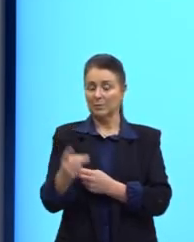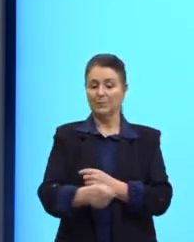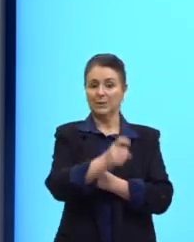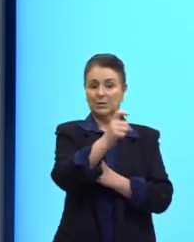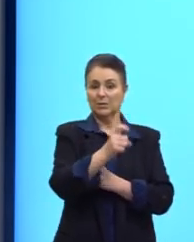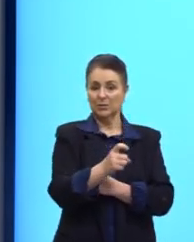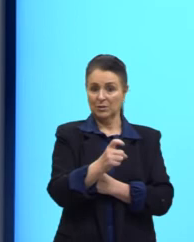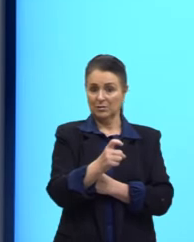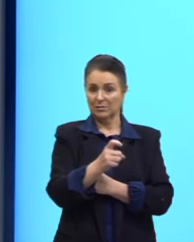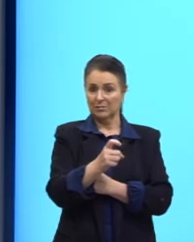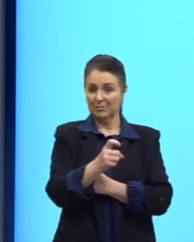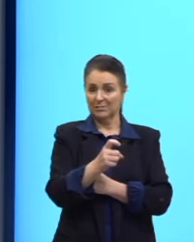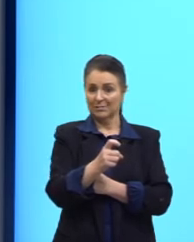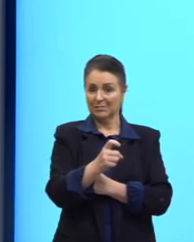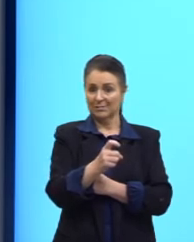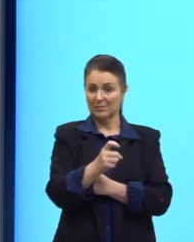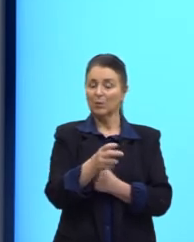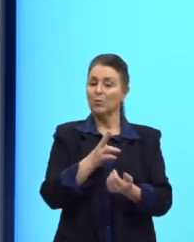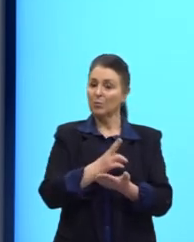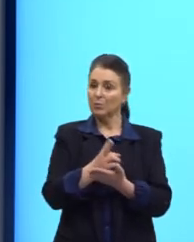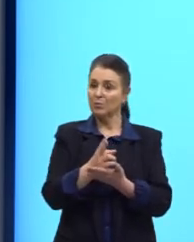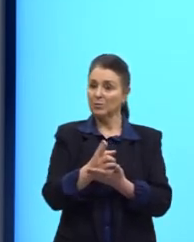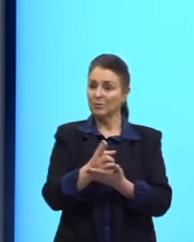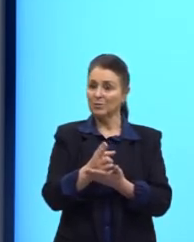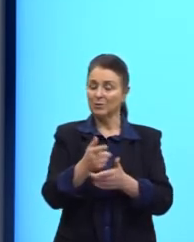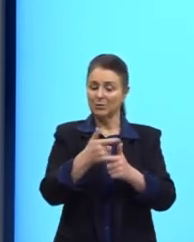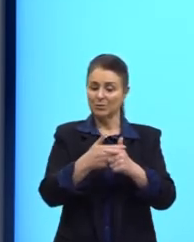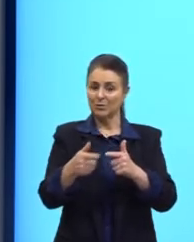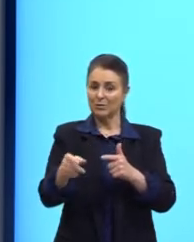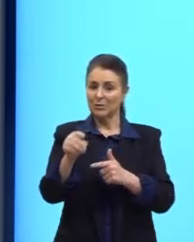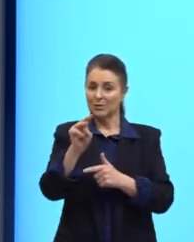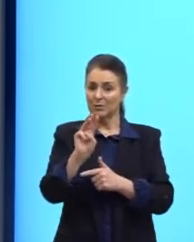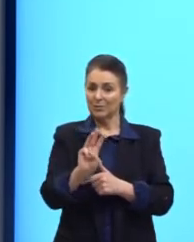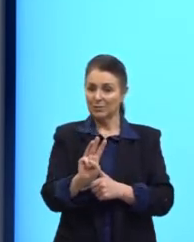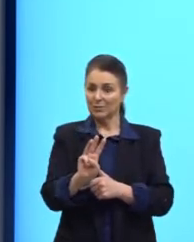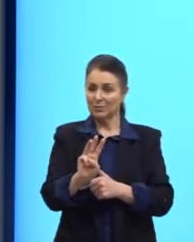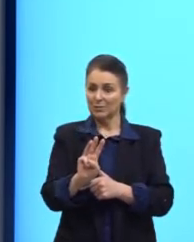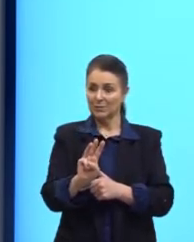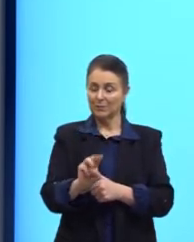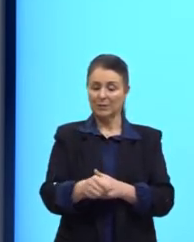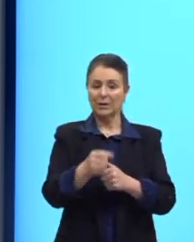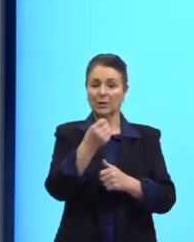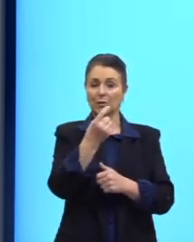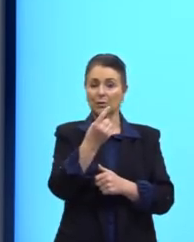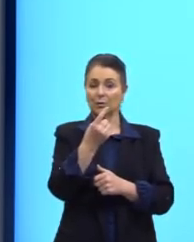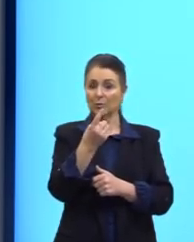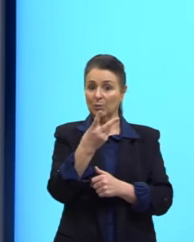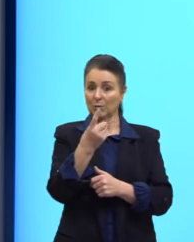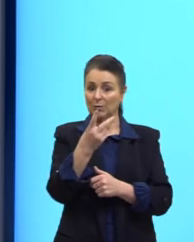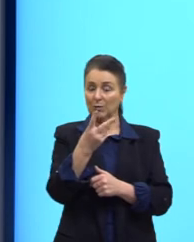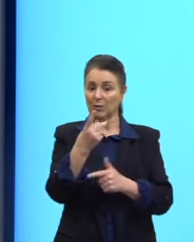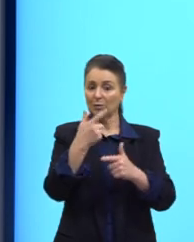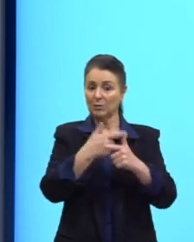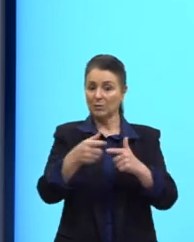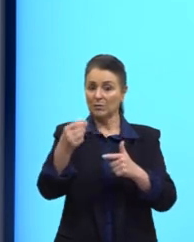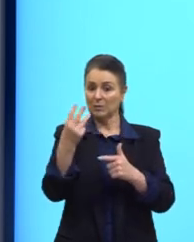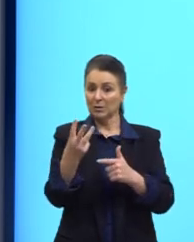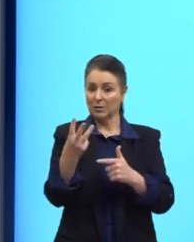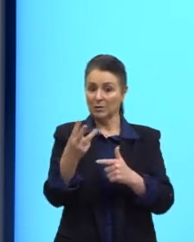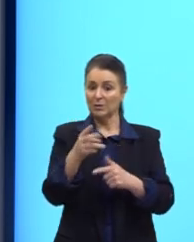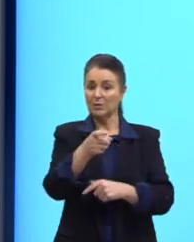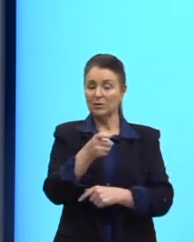3x então nós dividimos por 3 dividindo 12 por 3 nós temos que x é igual